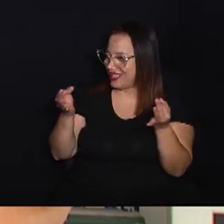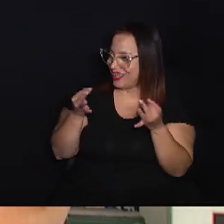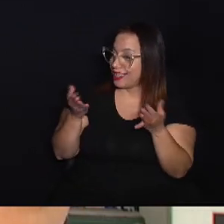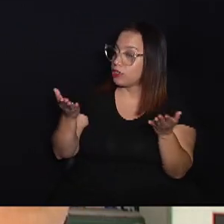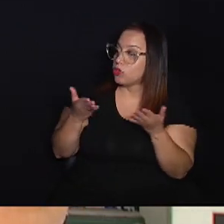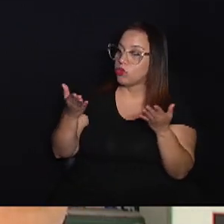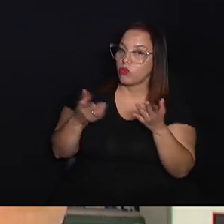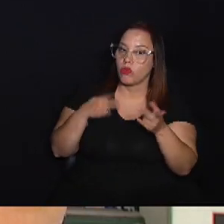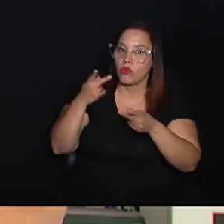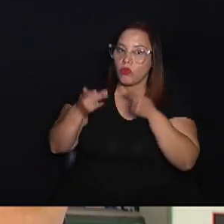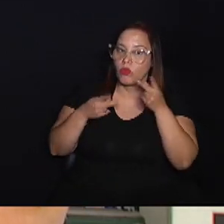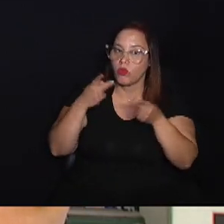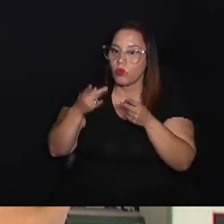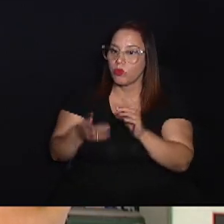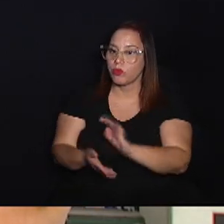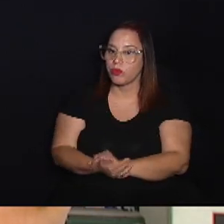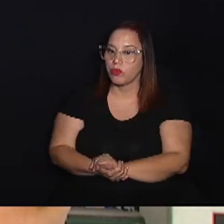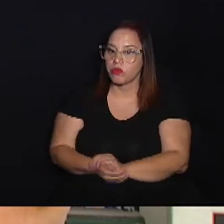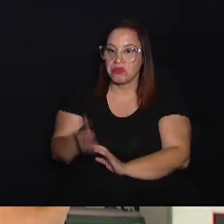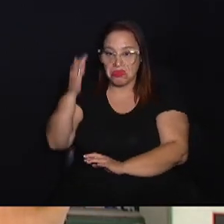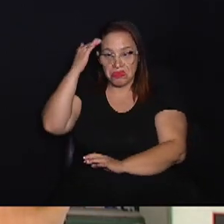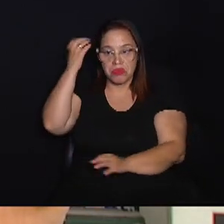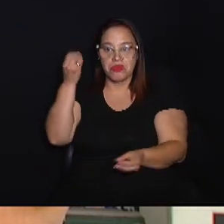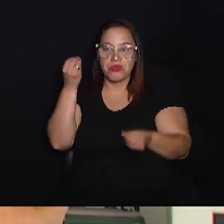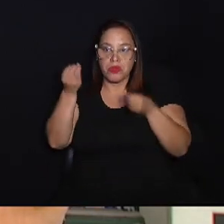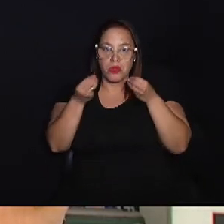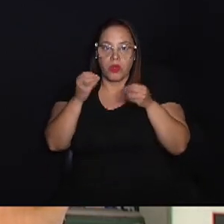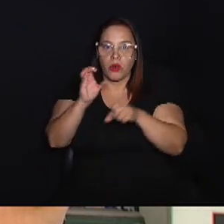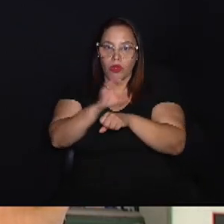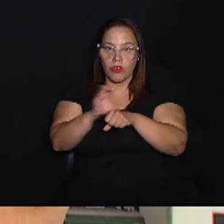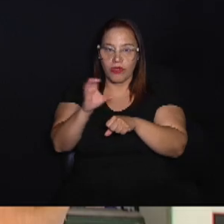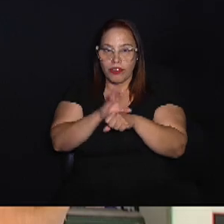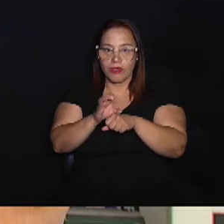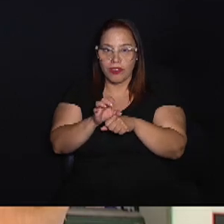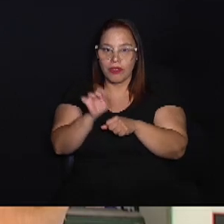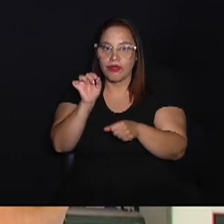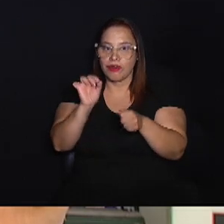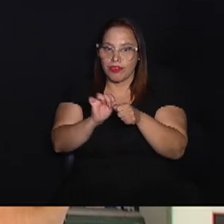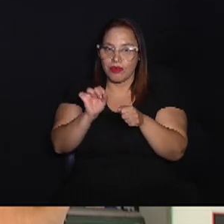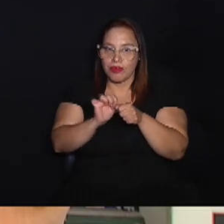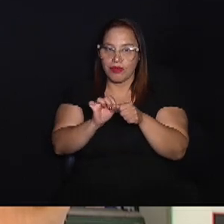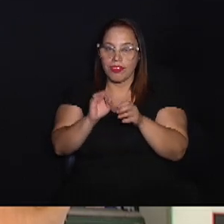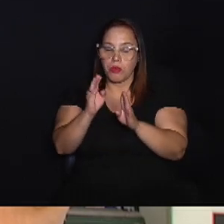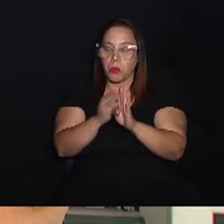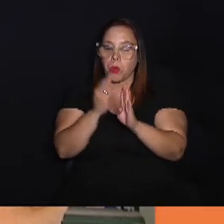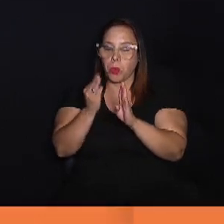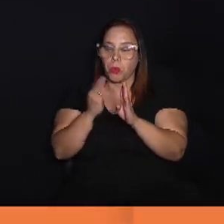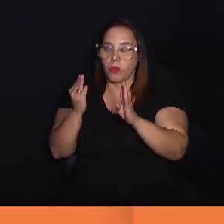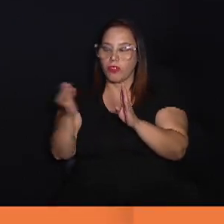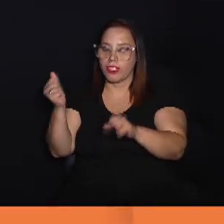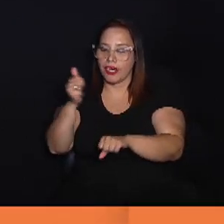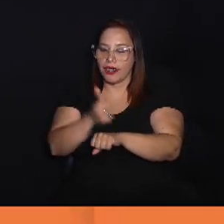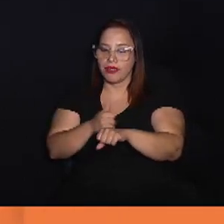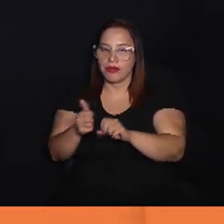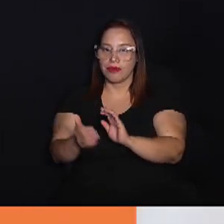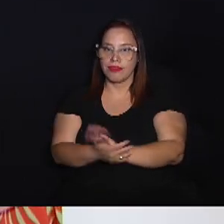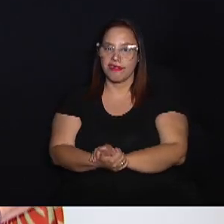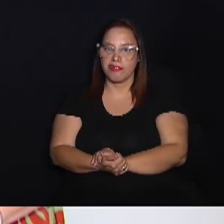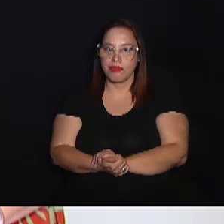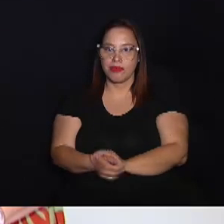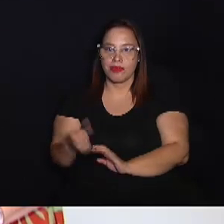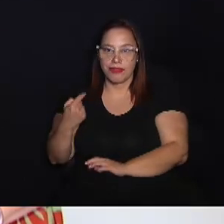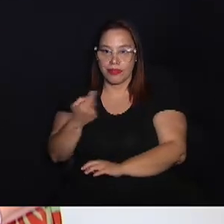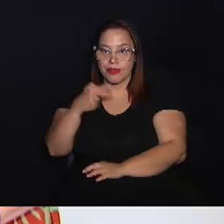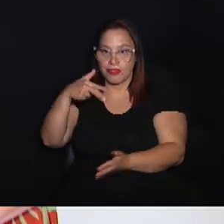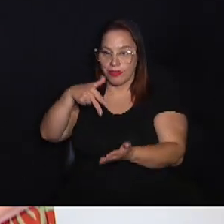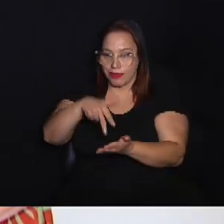agora nós vamos saber qual o curso que você deve fazer para se tornar um bibliotecário. E nós já